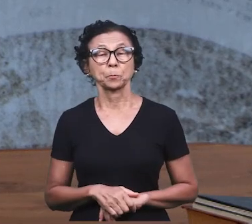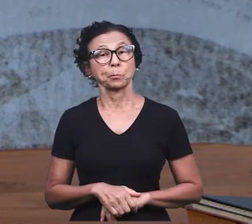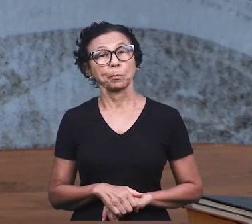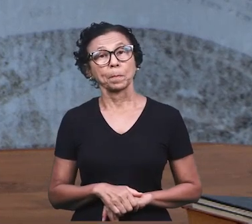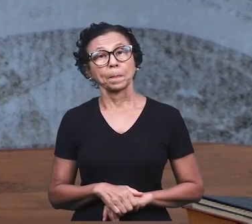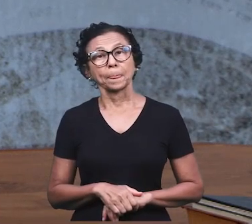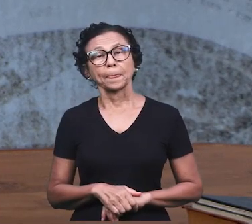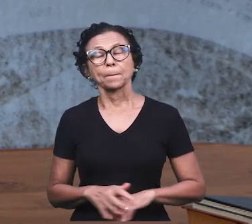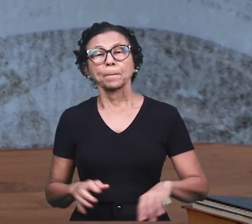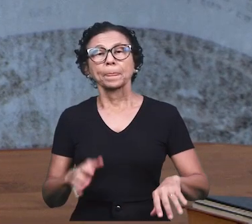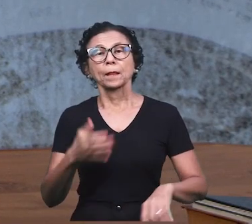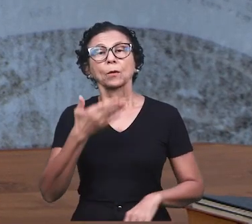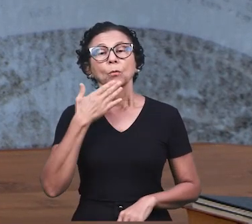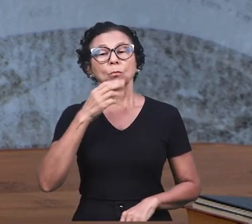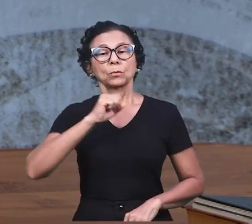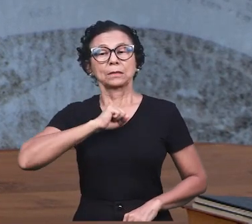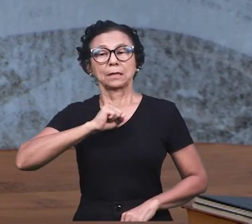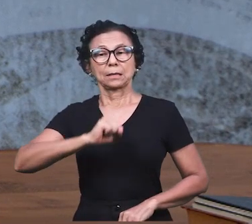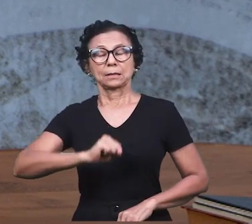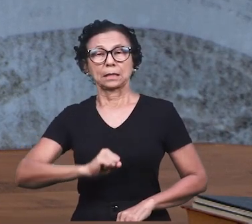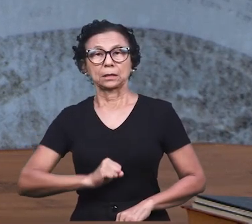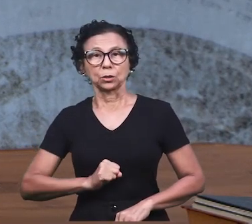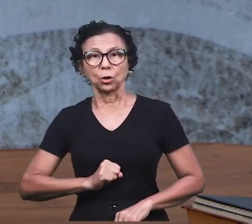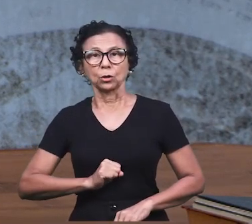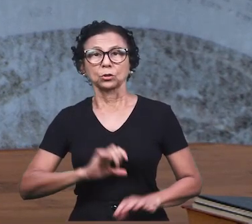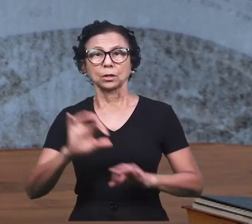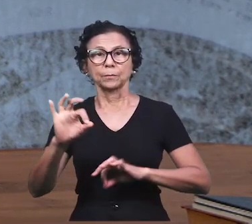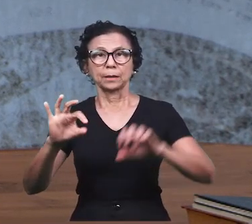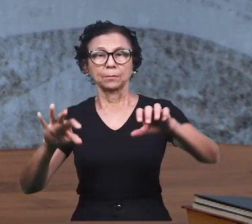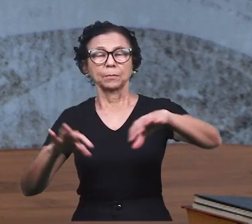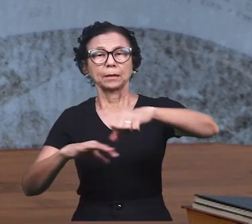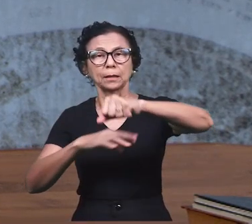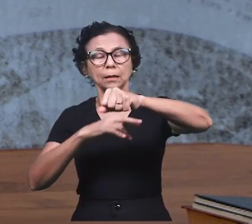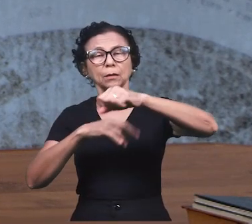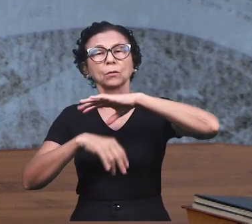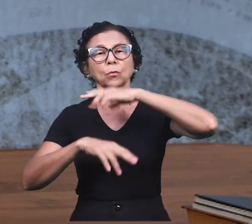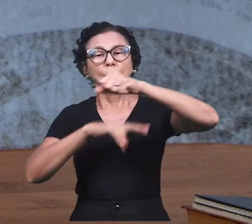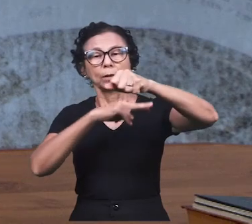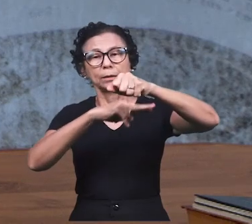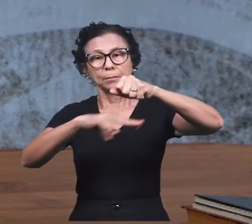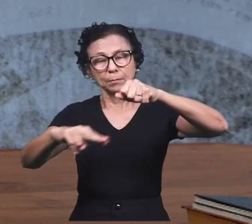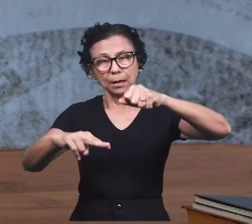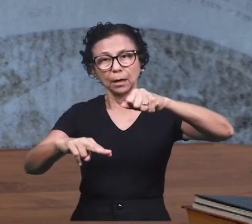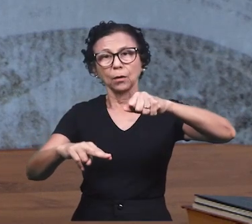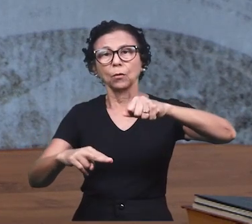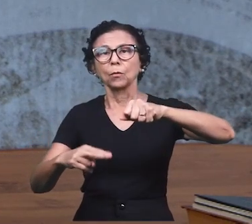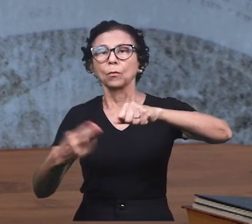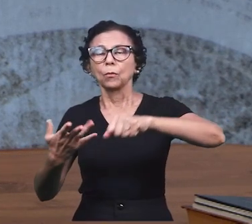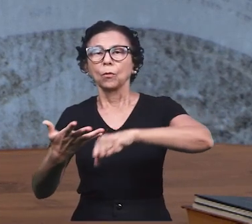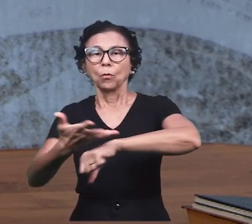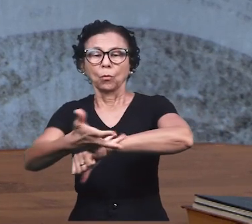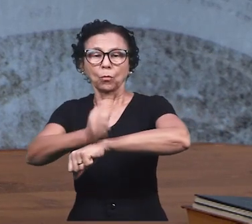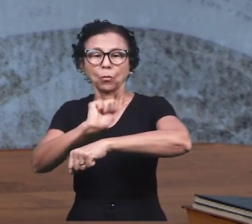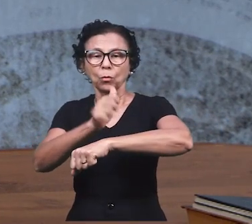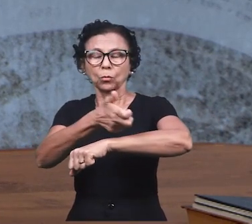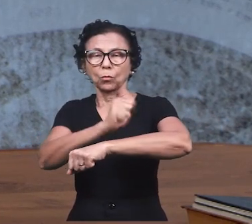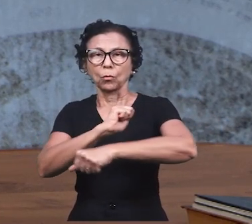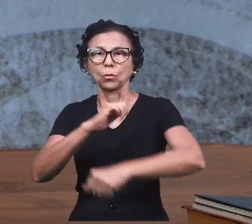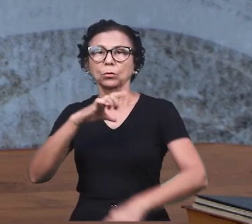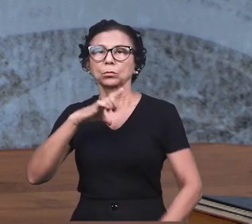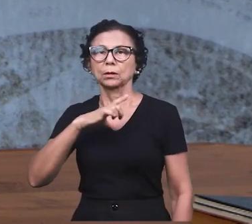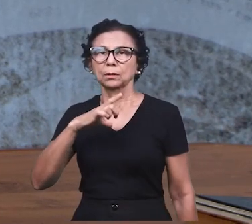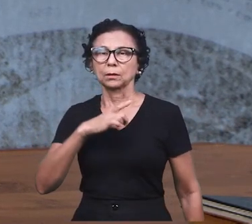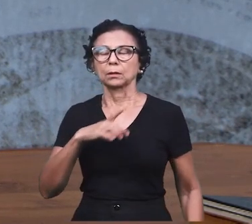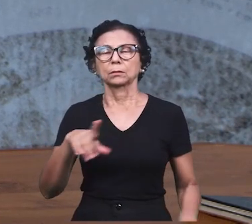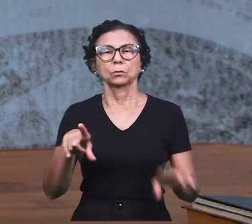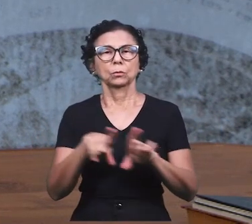mesmo sacerdote terá o couro do holocausto que oferecer. Como também toda oferta que se cozer no